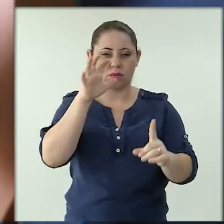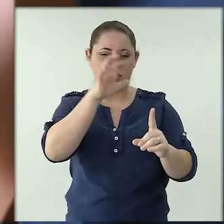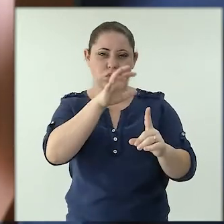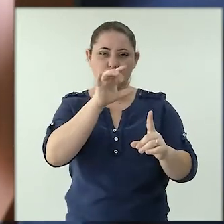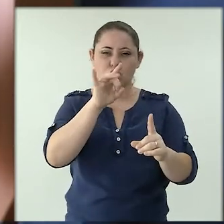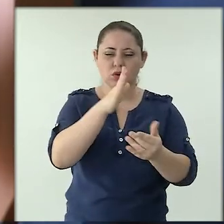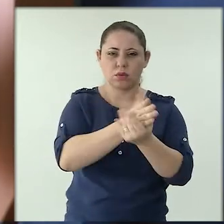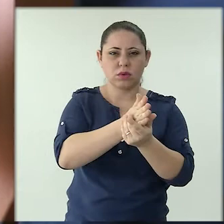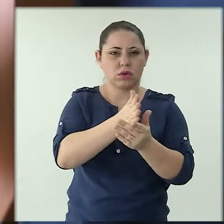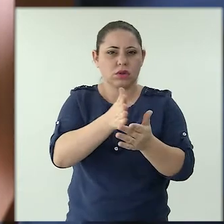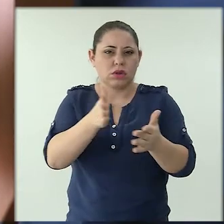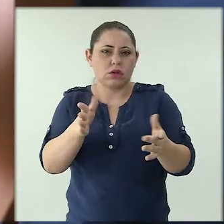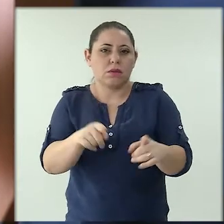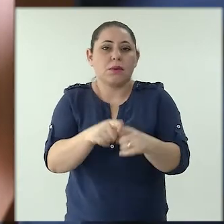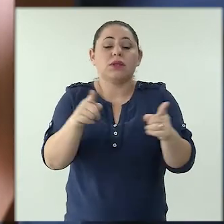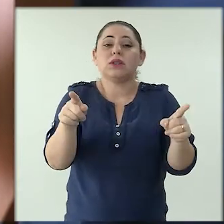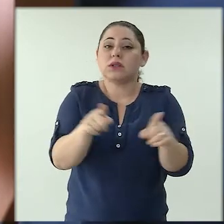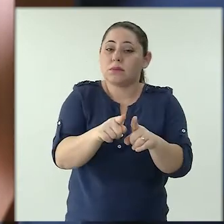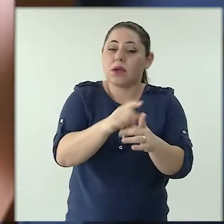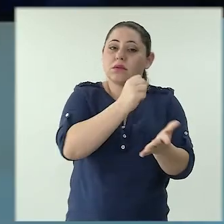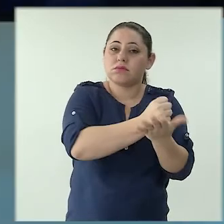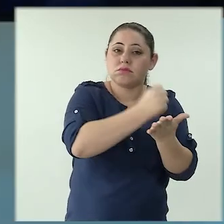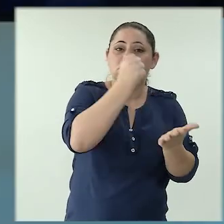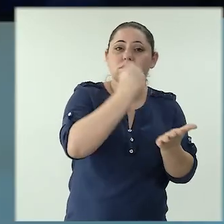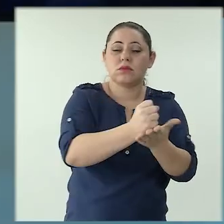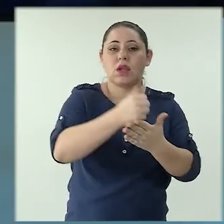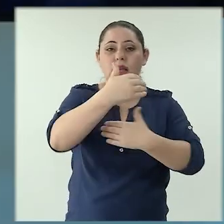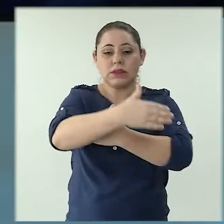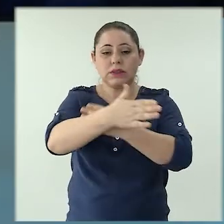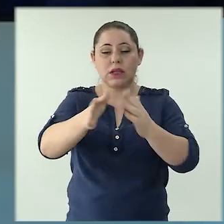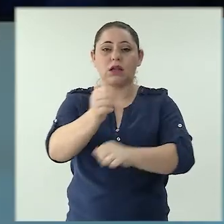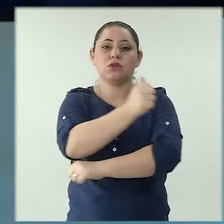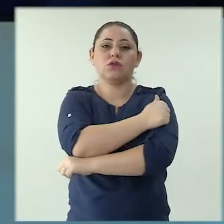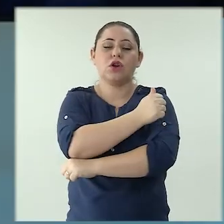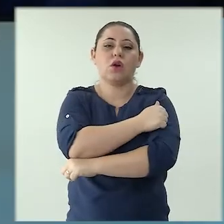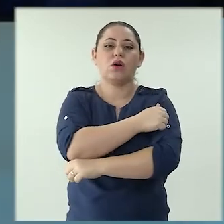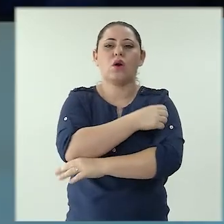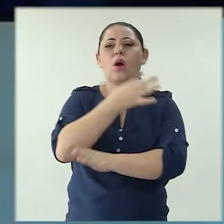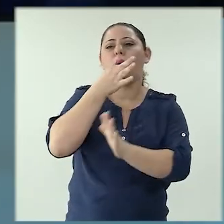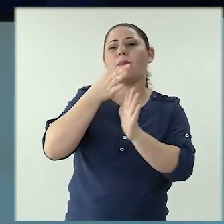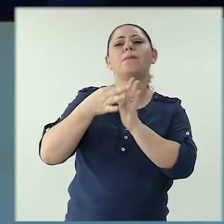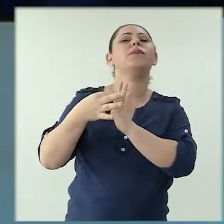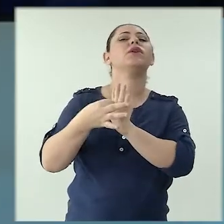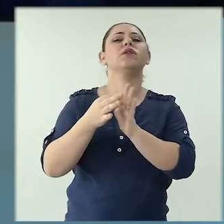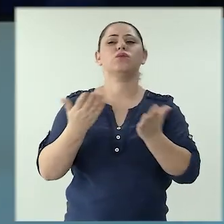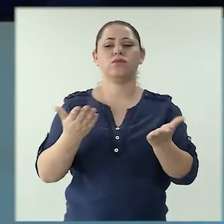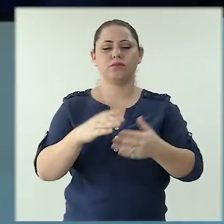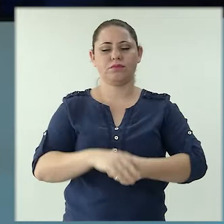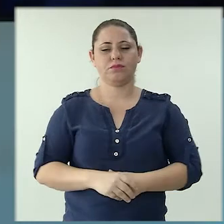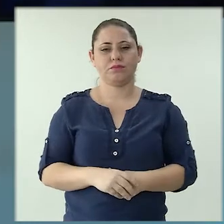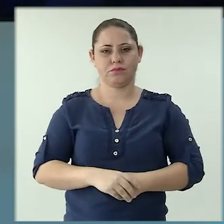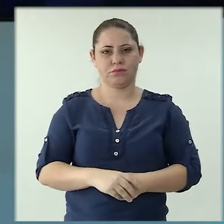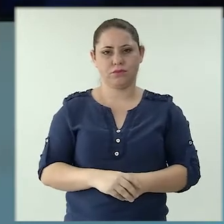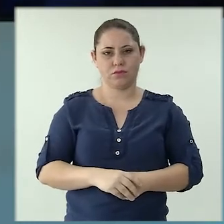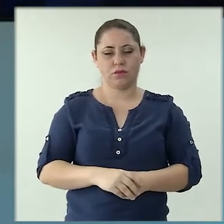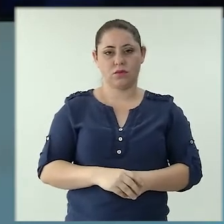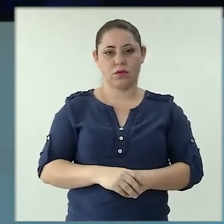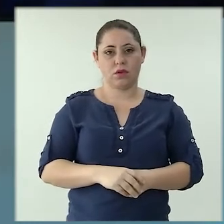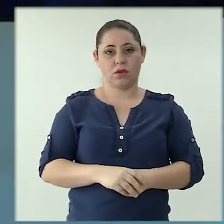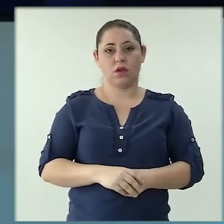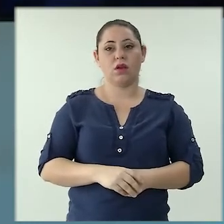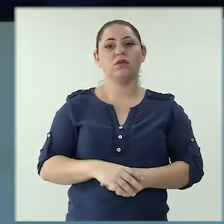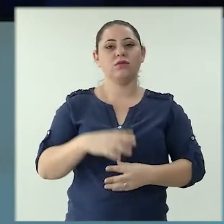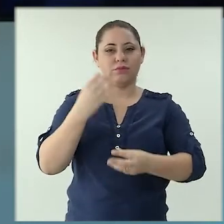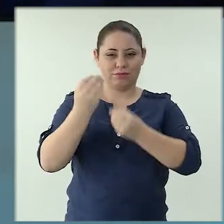impactar não só os processos, como os cartórios, como as salas de aula. Queria saber a sua opinião. Sim, como você disse, Paulo,